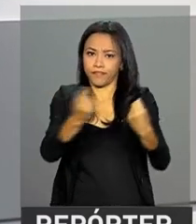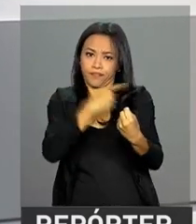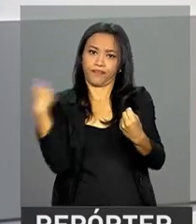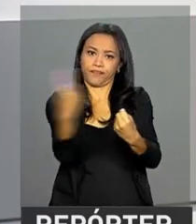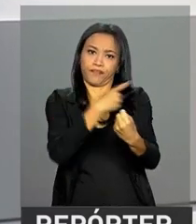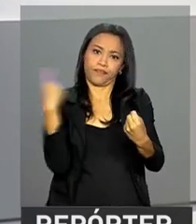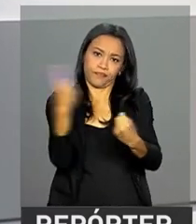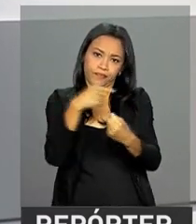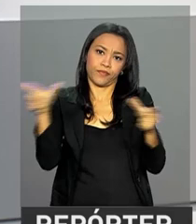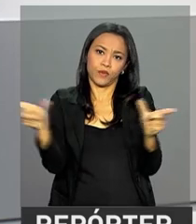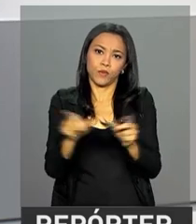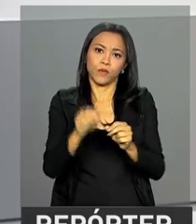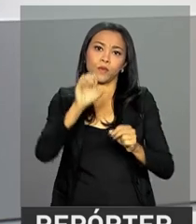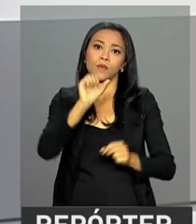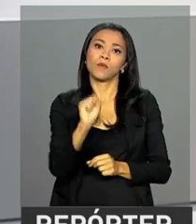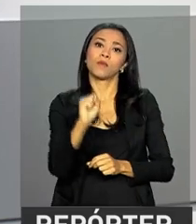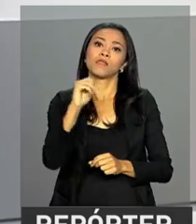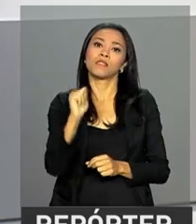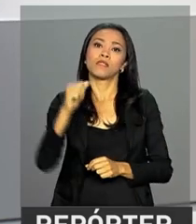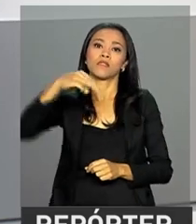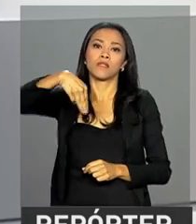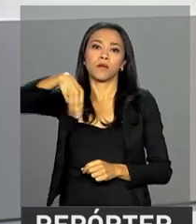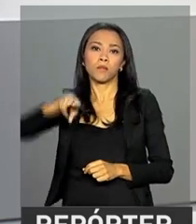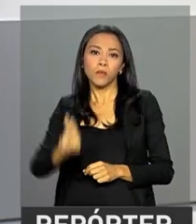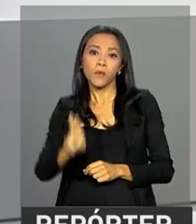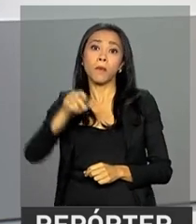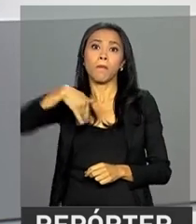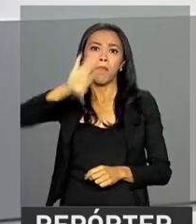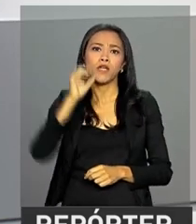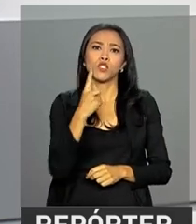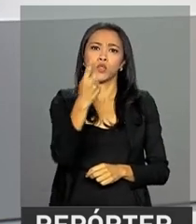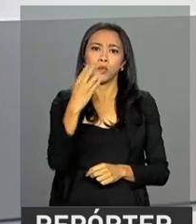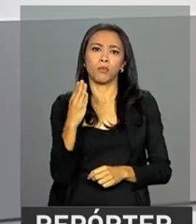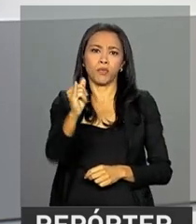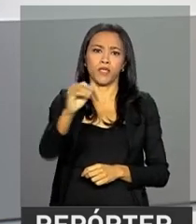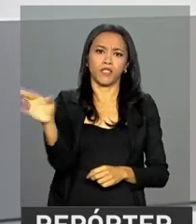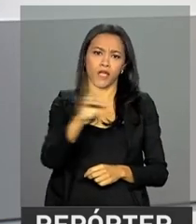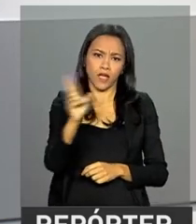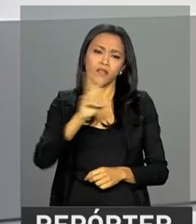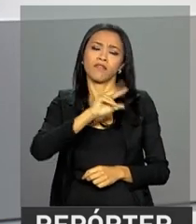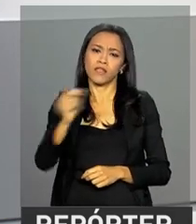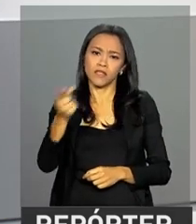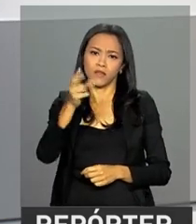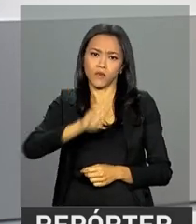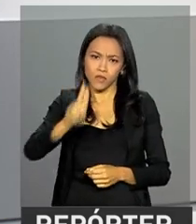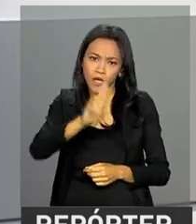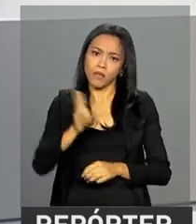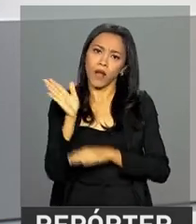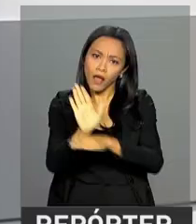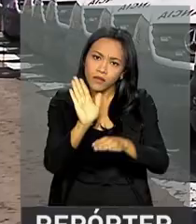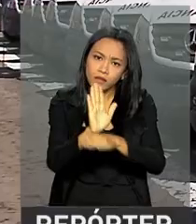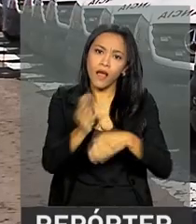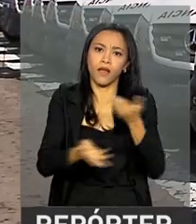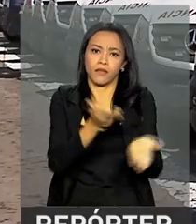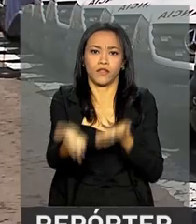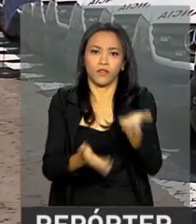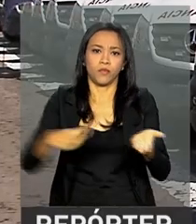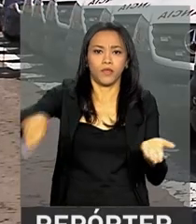o samu mais de um bilhão de reais vão ser utilizados para fortalecer o atendimento aos usuários do sus